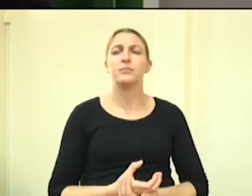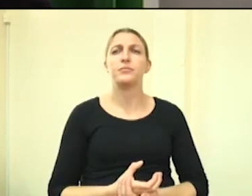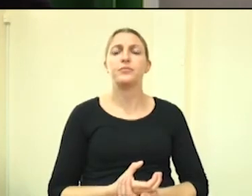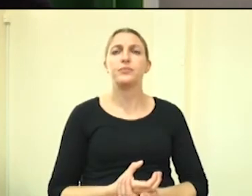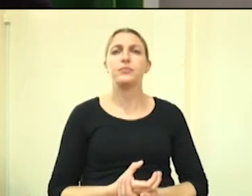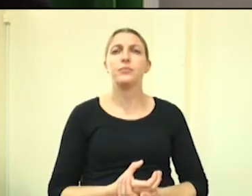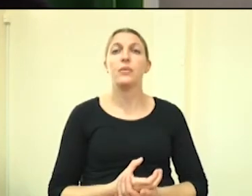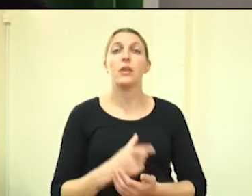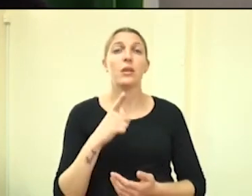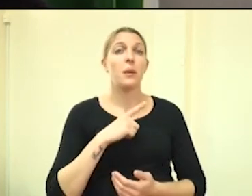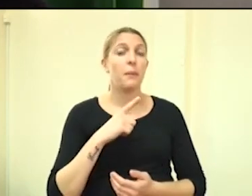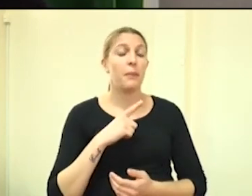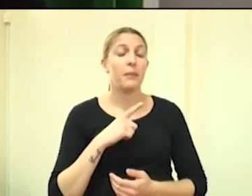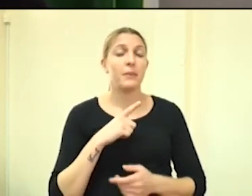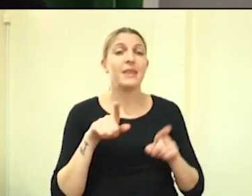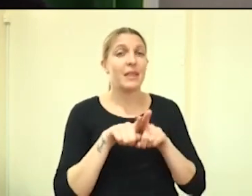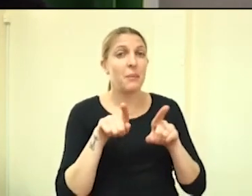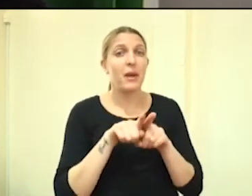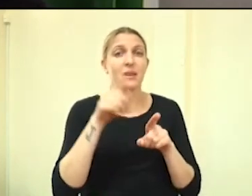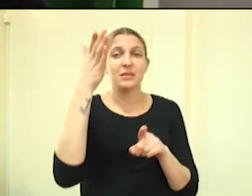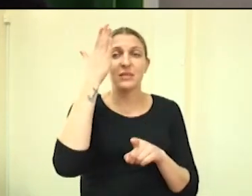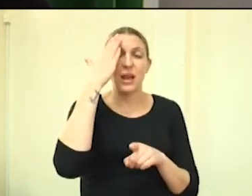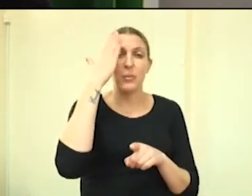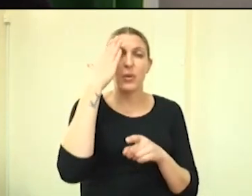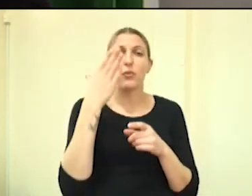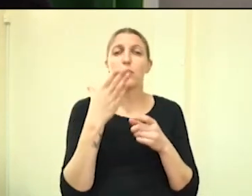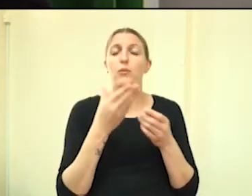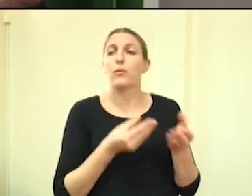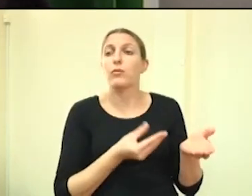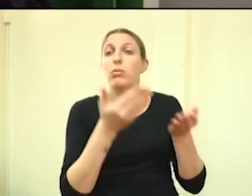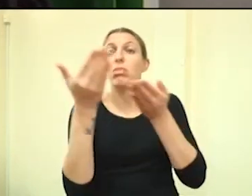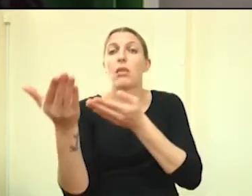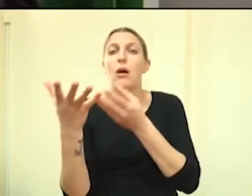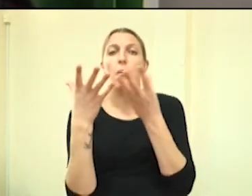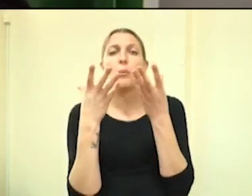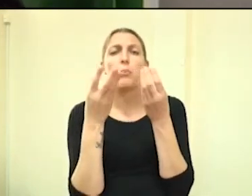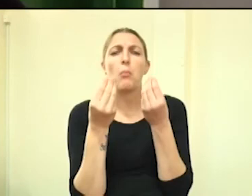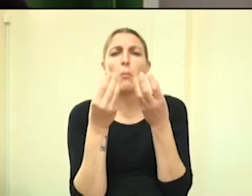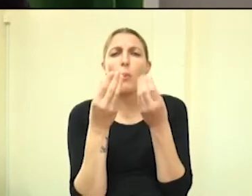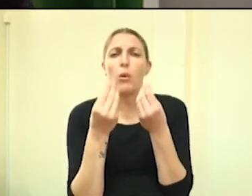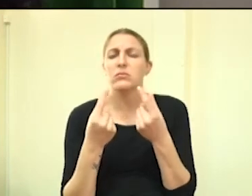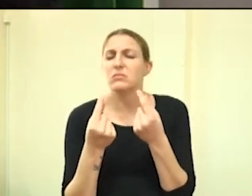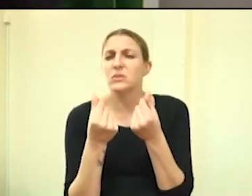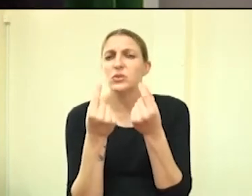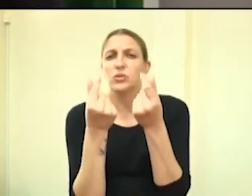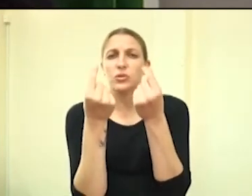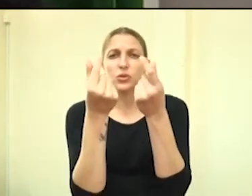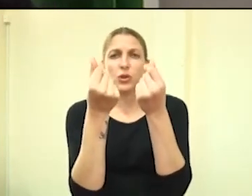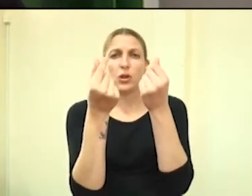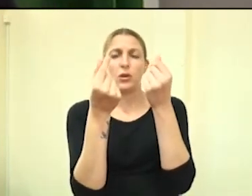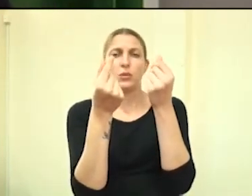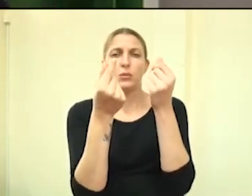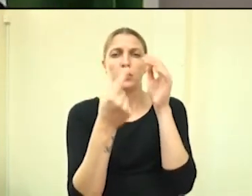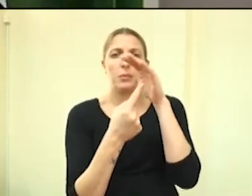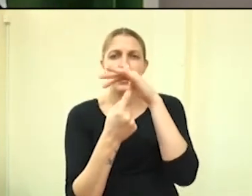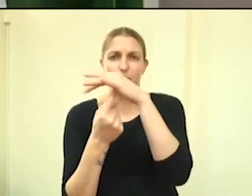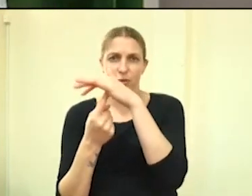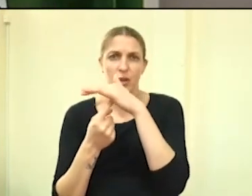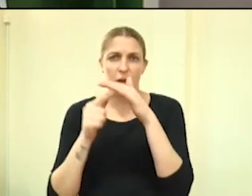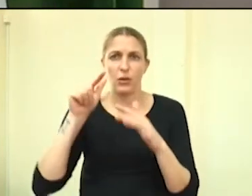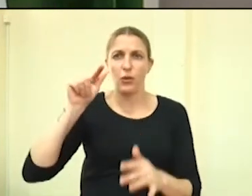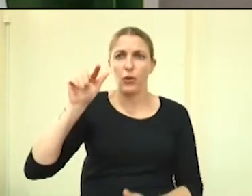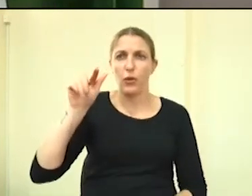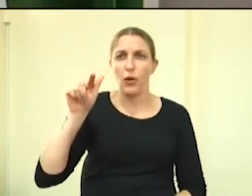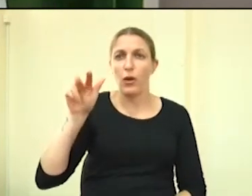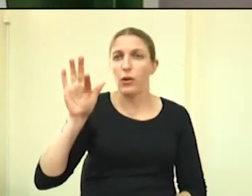que vai ir um monte de dinheiro para a FINAP. Né? A gente sabe que aquilo ali é particular, a gente sabe que cada metro quadrado que tem lá é